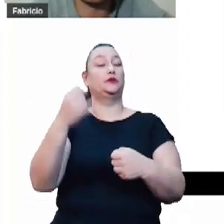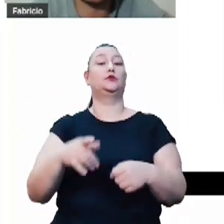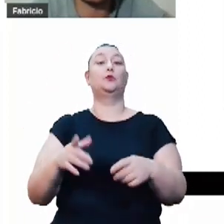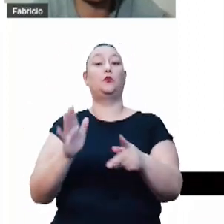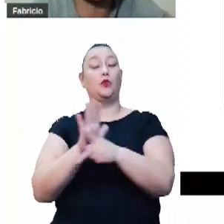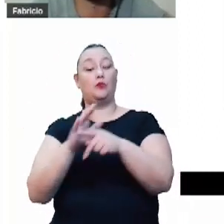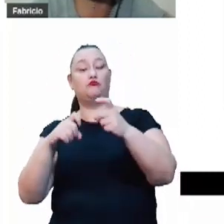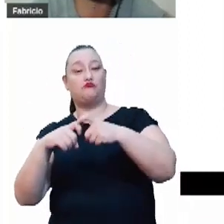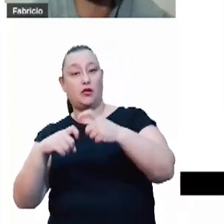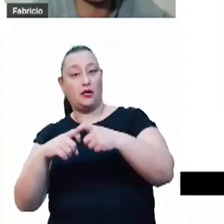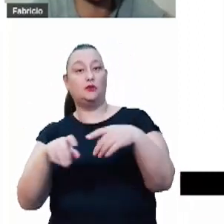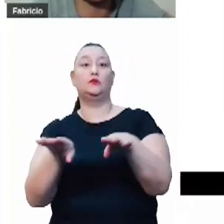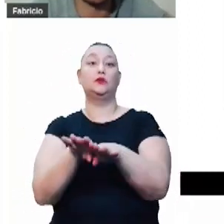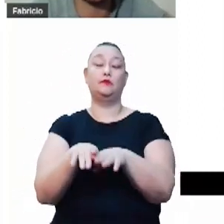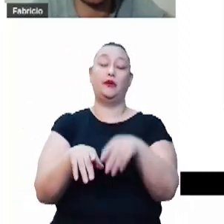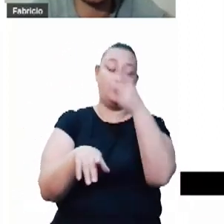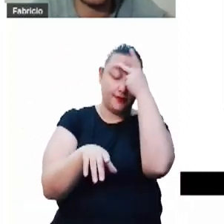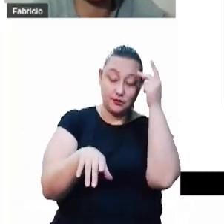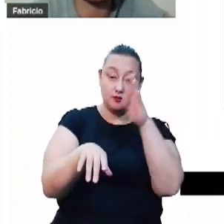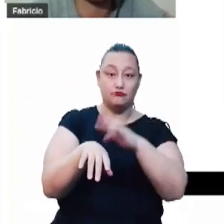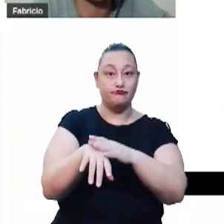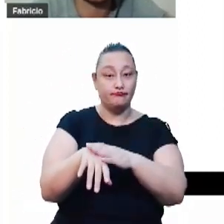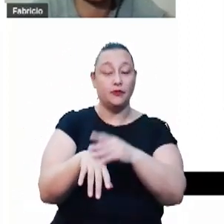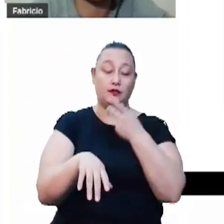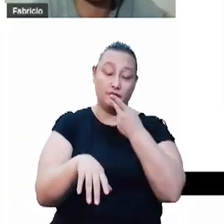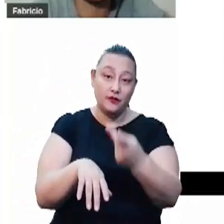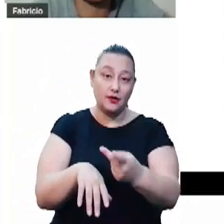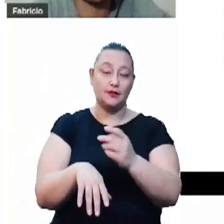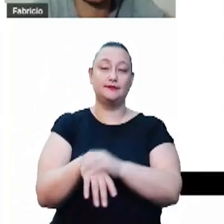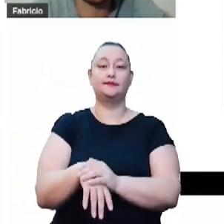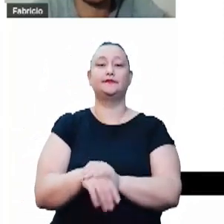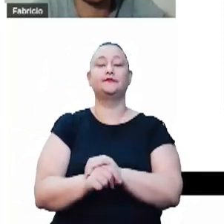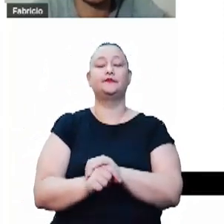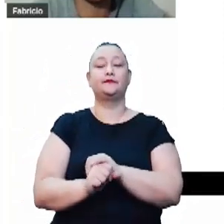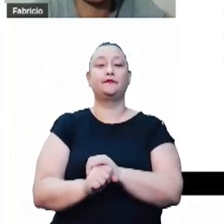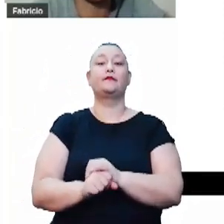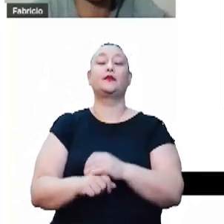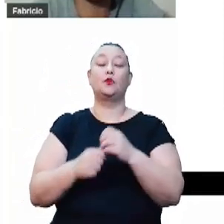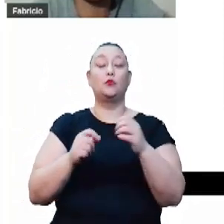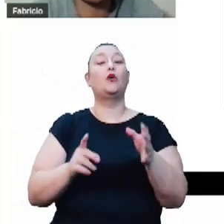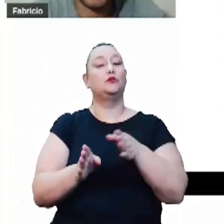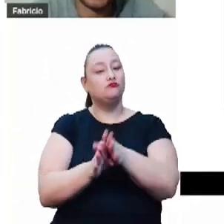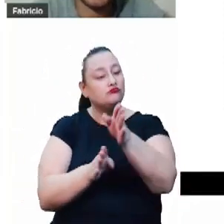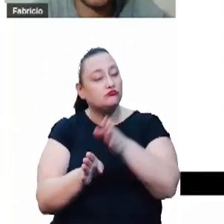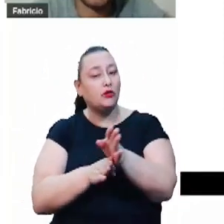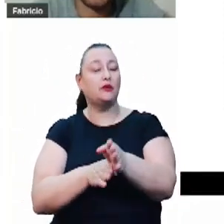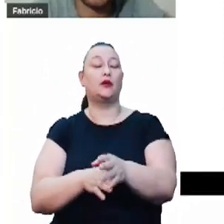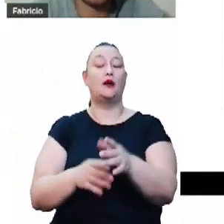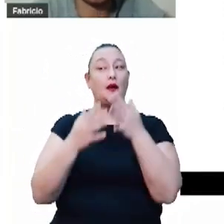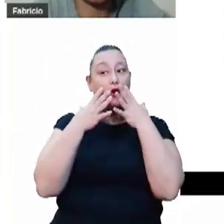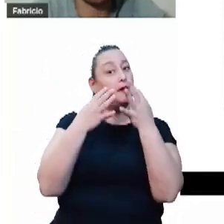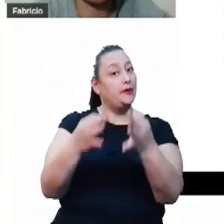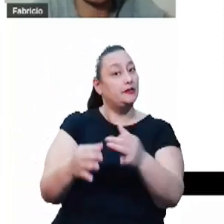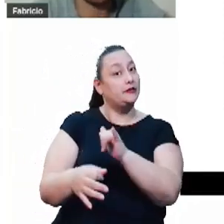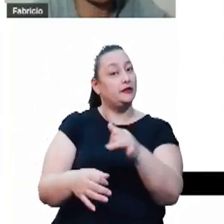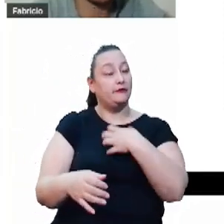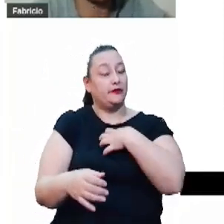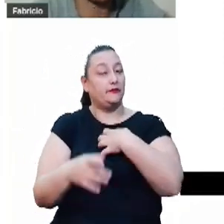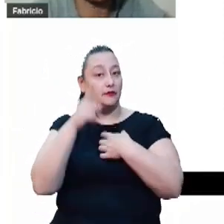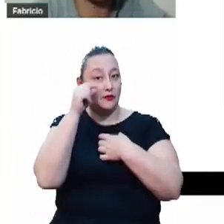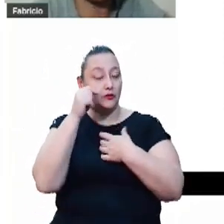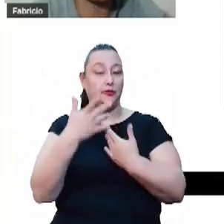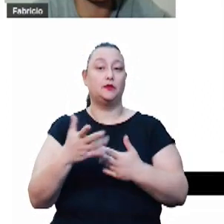médico estar alerta quanto o paciente também informar, né? A gente pode orientar a pessoa, preste atenção se vai ter esse efeito,